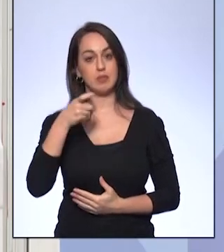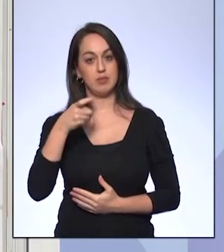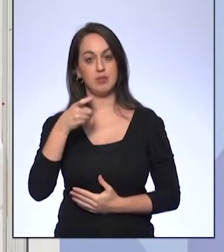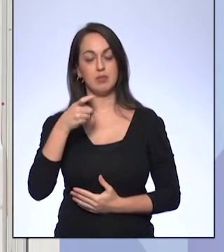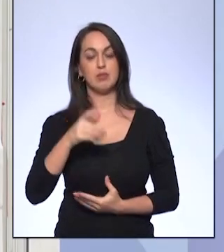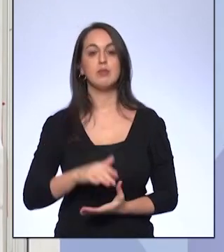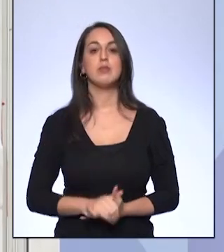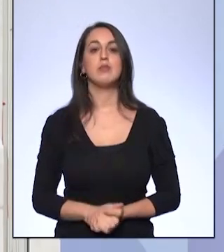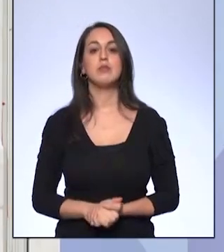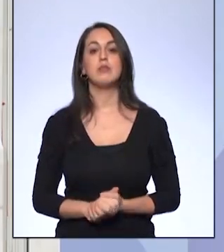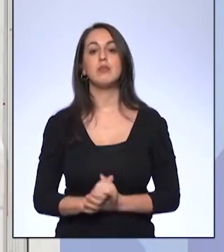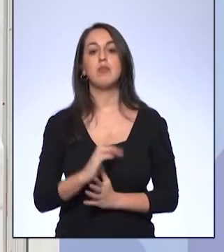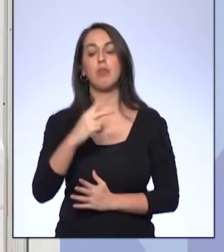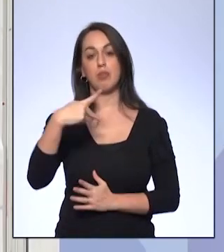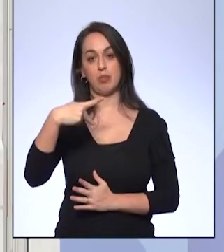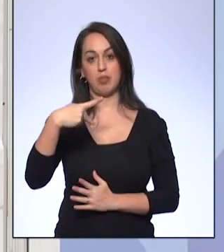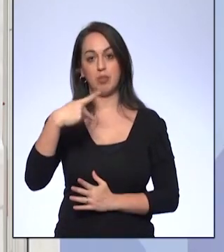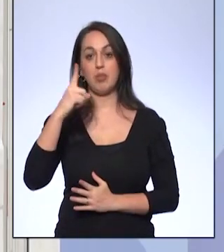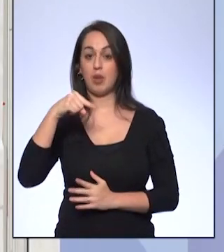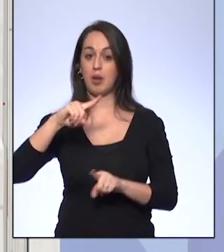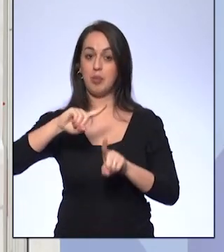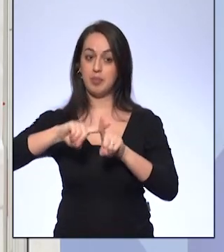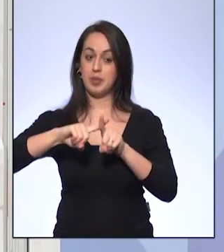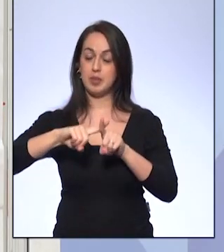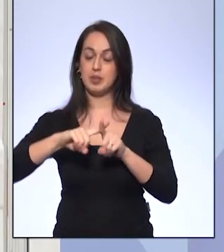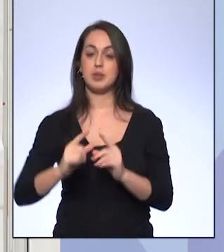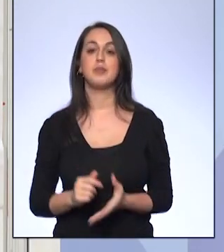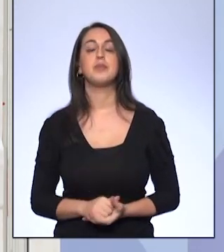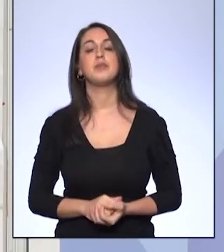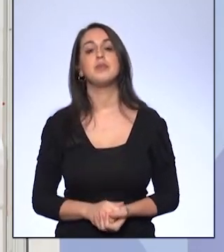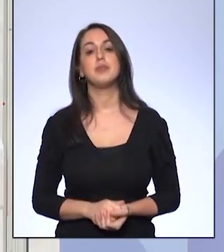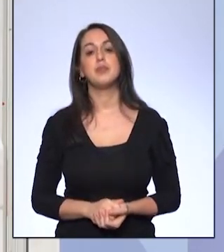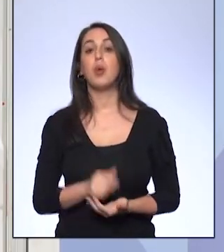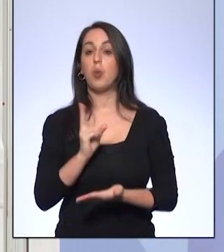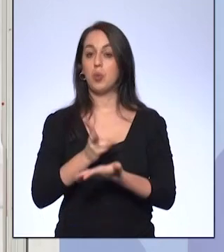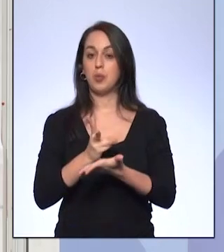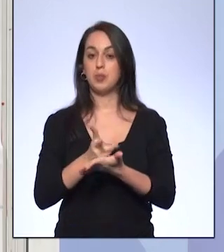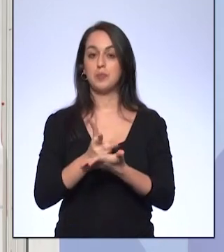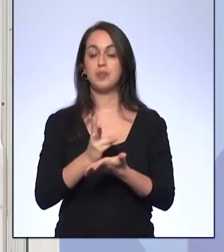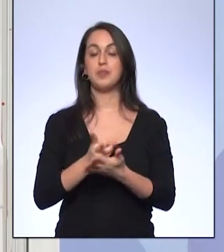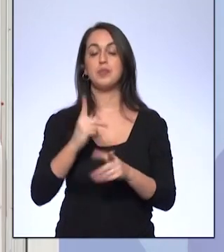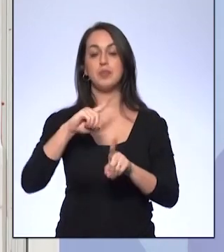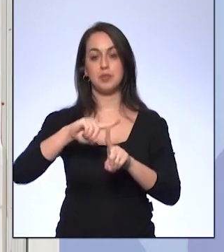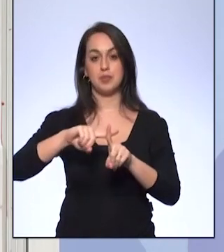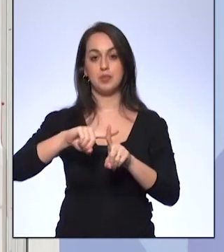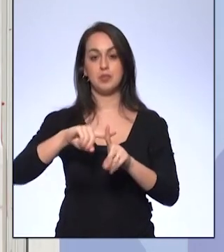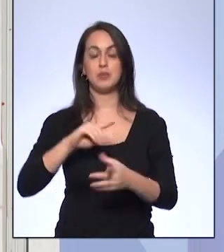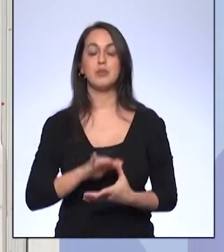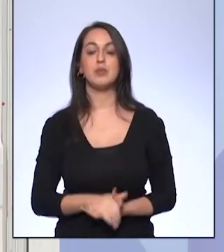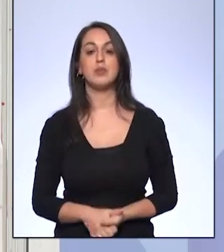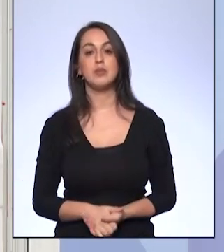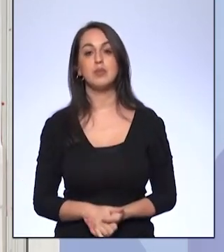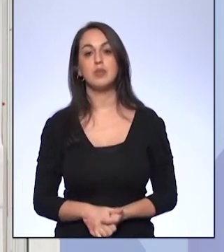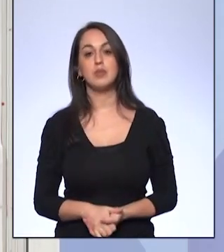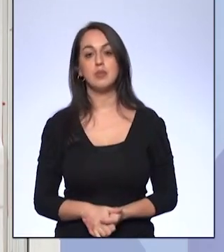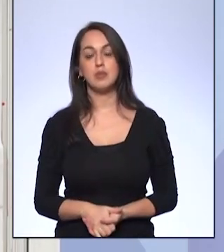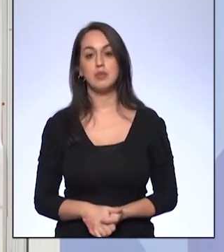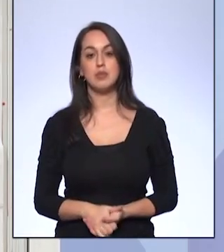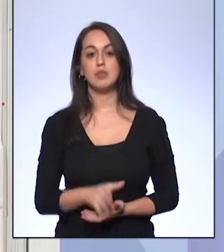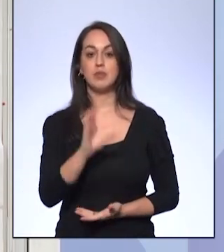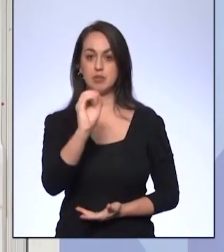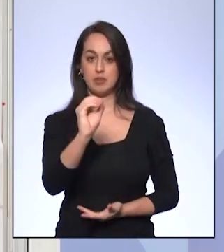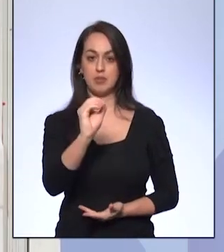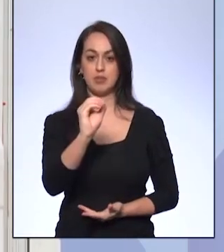42x. O P é mais. Aqui não aparece nada, também é mais. Posso pensar no joguinho de sinal.